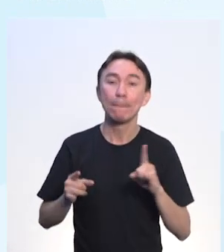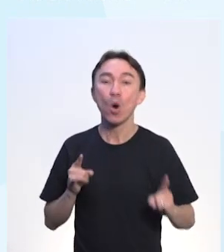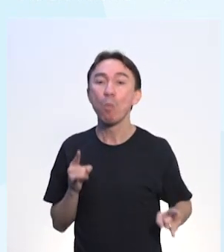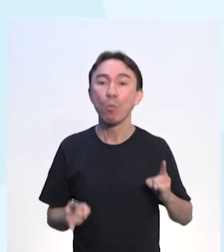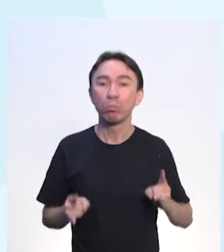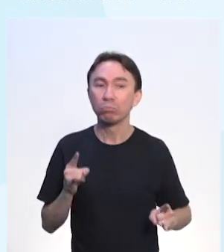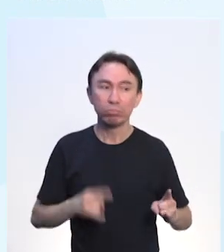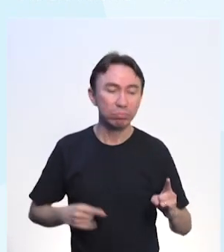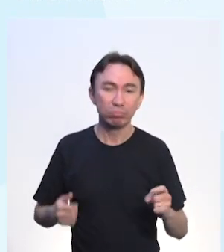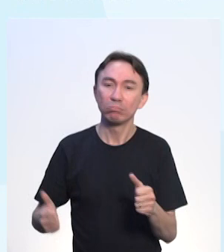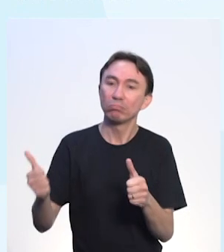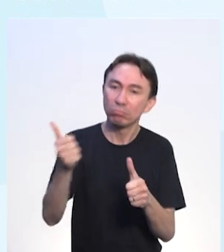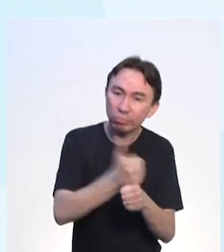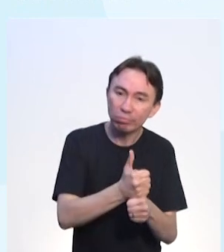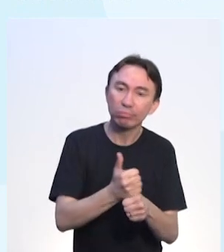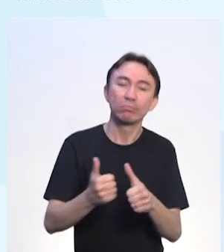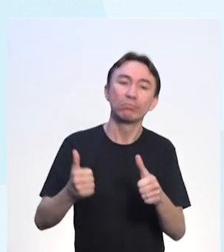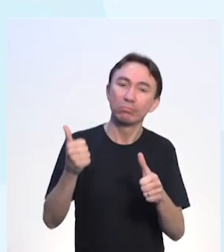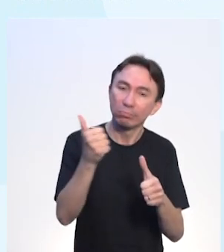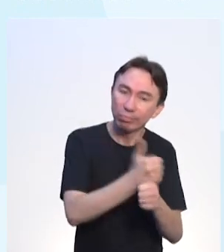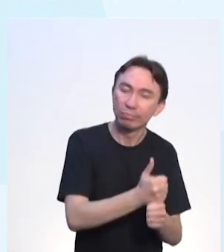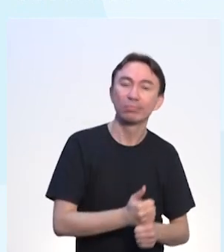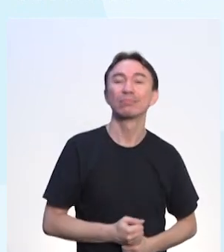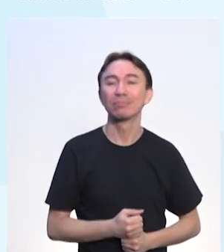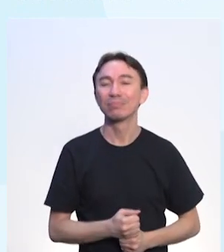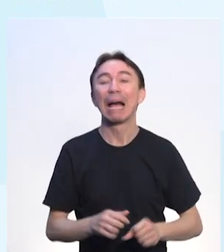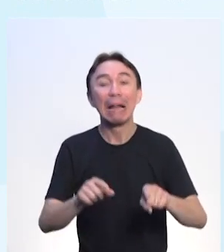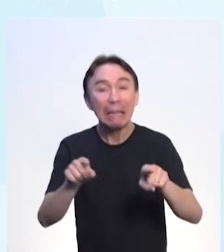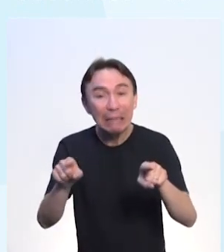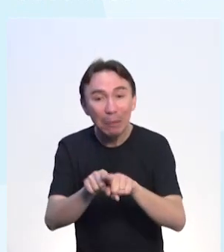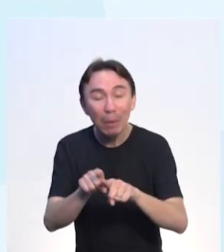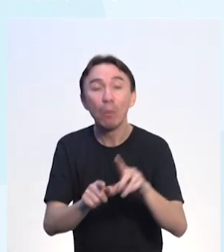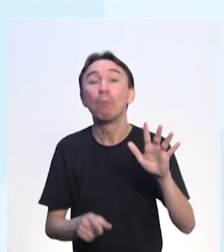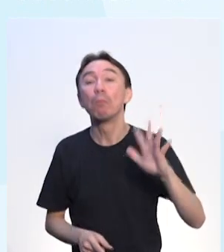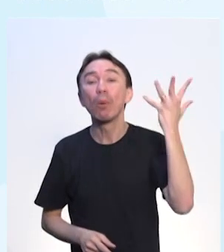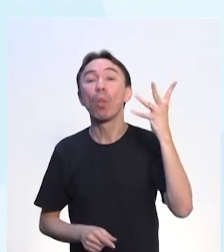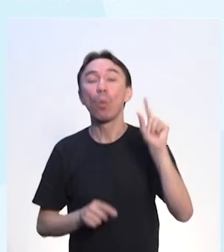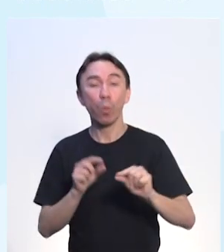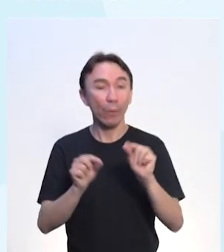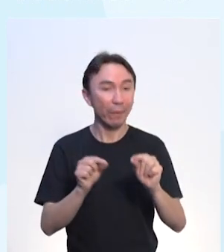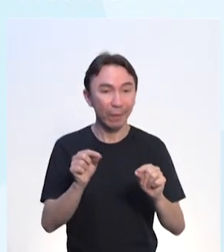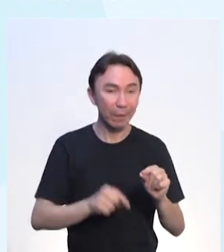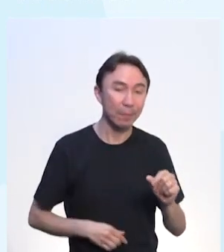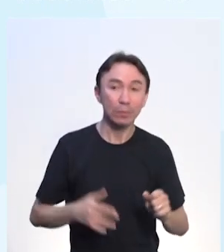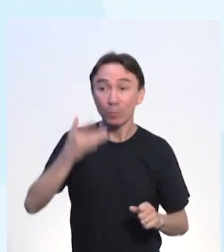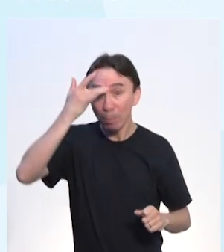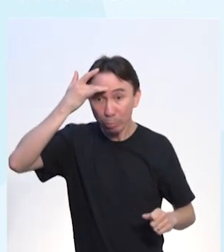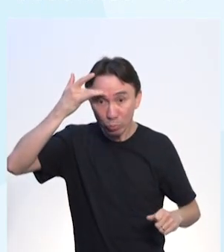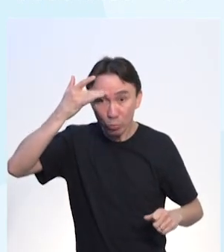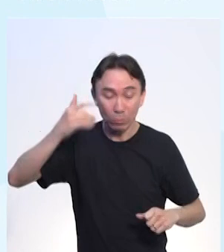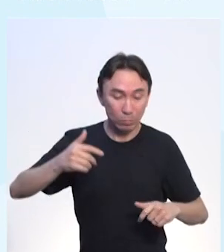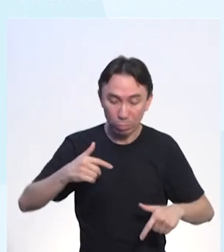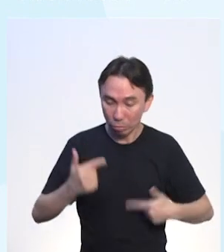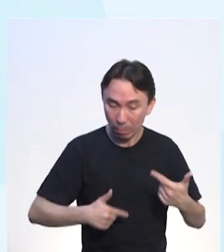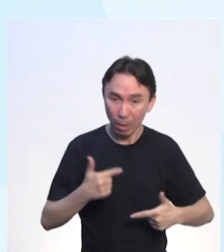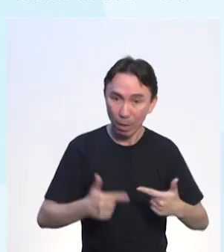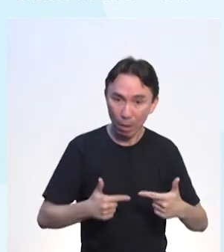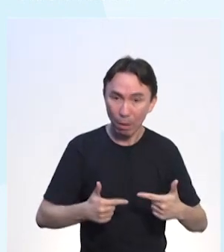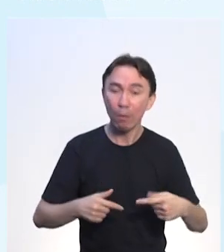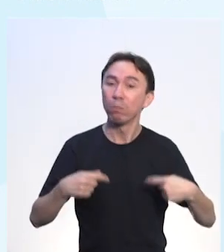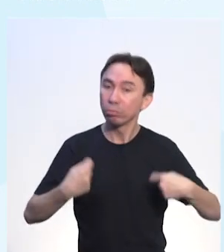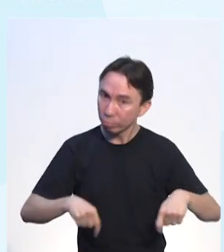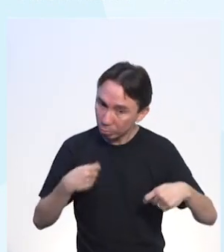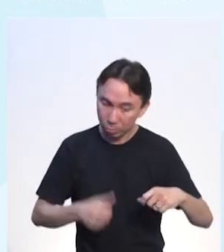mão de obra necessária seja mais qualificada, porque vamos dizer assim, a mão de obra do chão da fábrica está sendo substituída